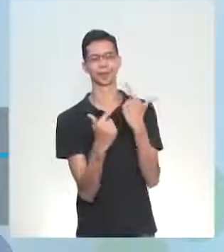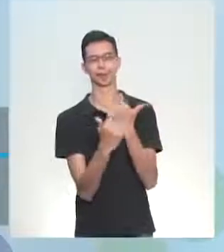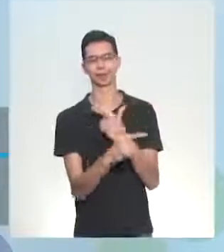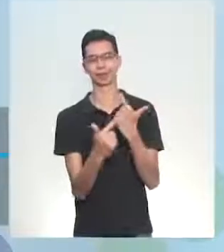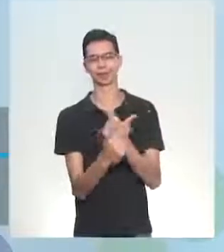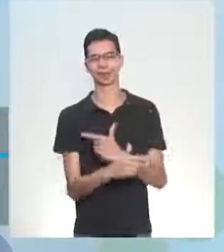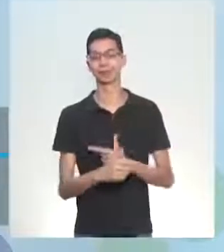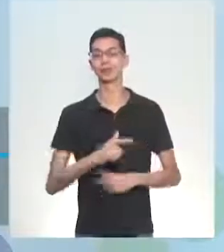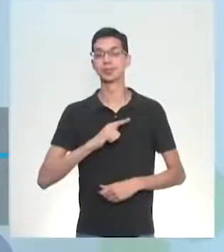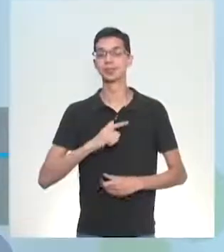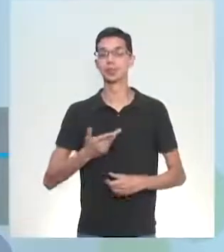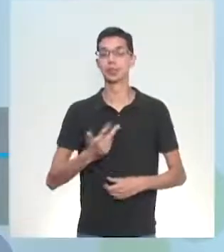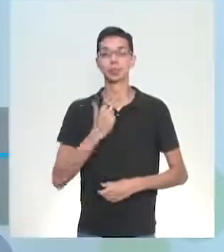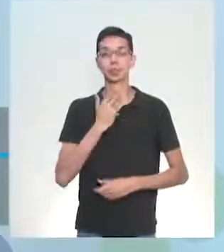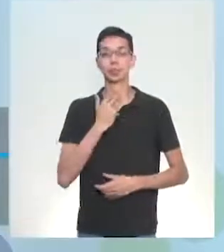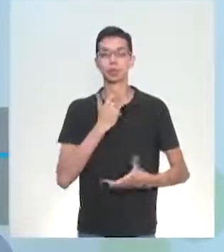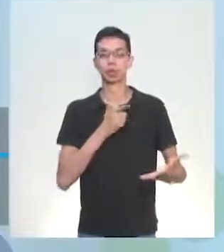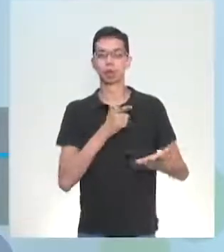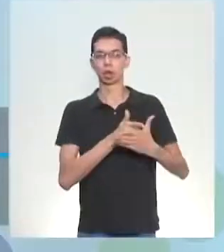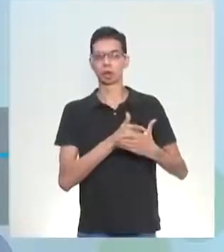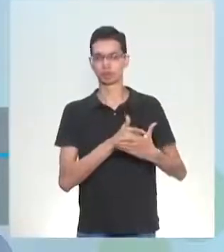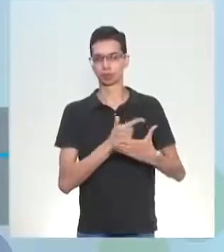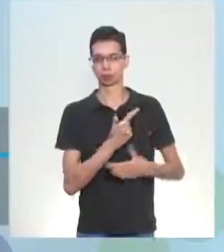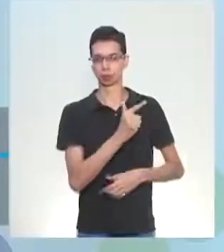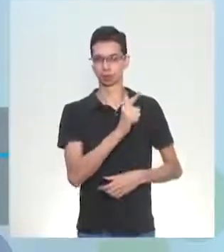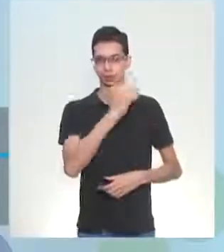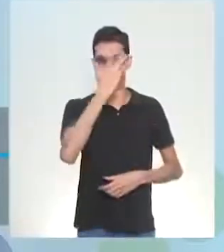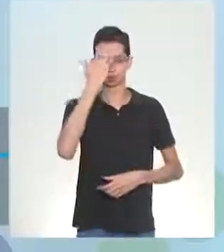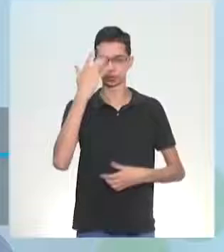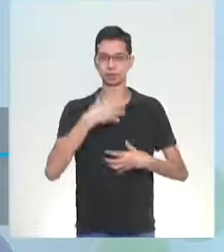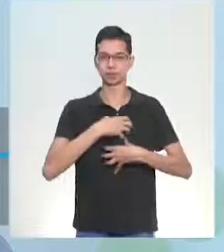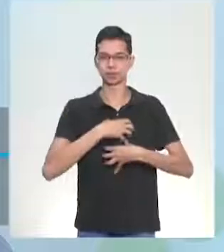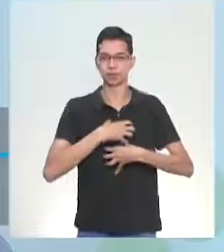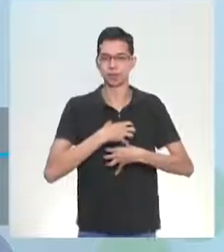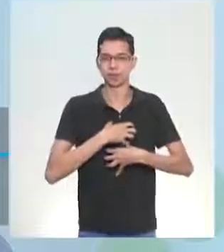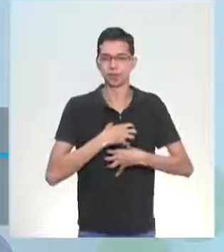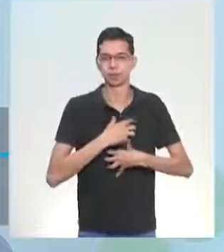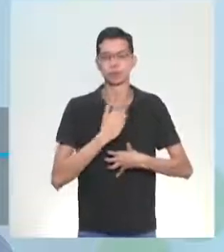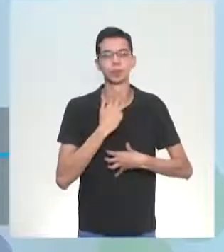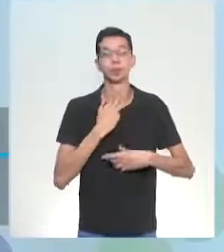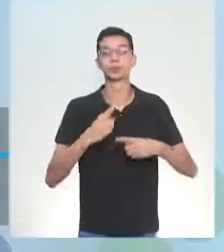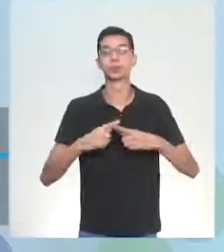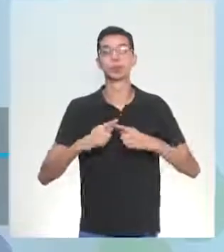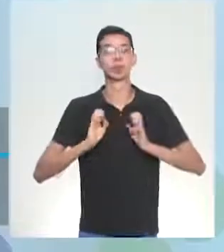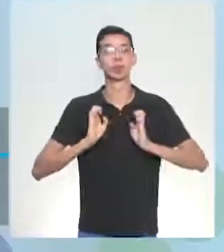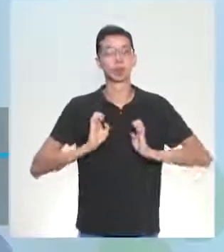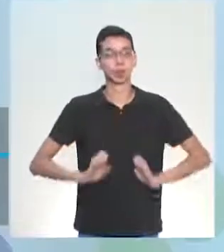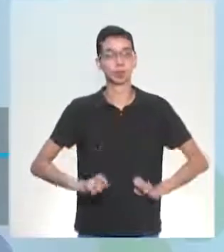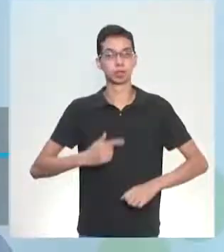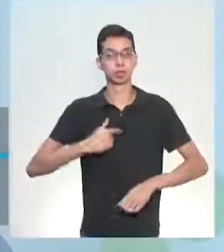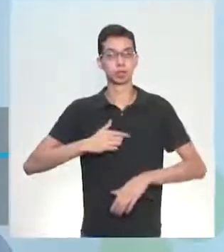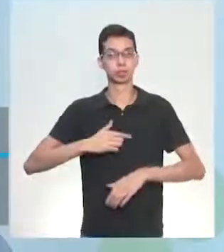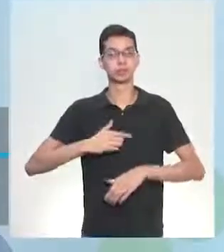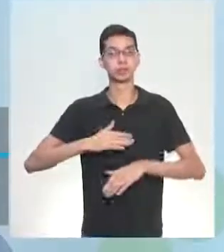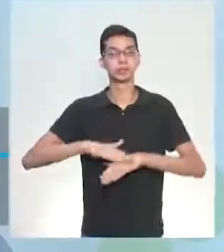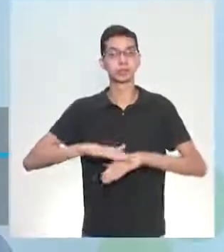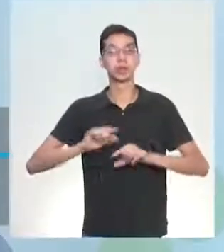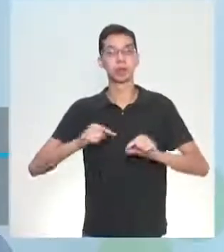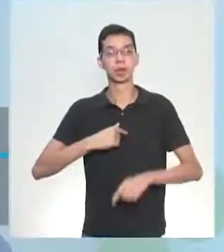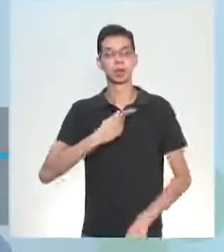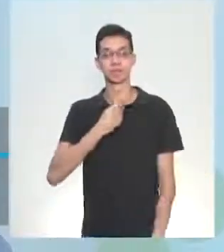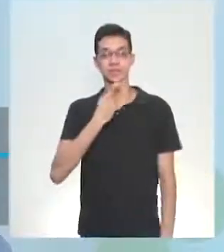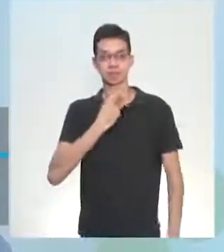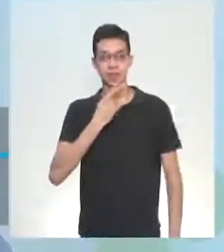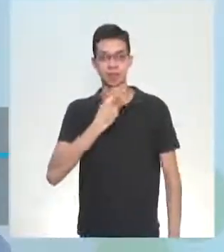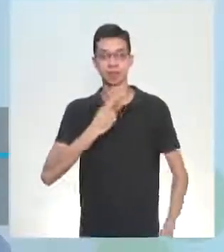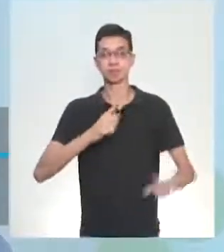não chegar e ofender a outra pessoa, porque aí entra na questão da etiqueta, até onde eu posso ir, o que eu falo que não ofende ou